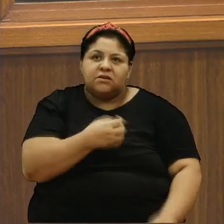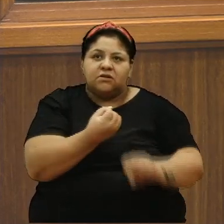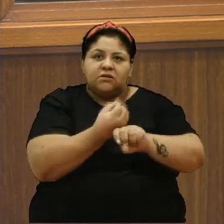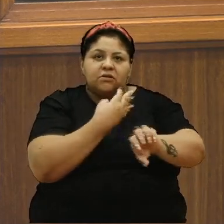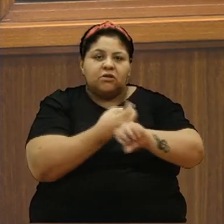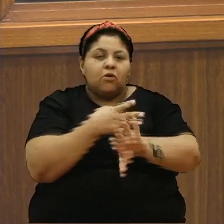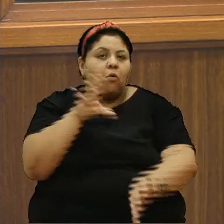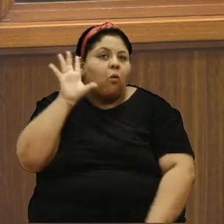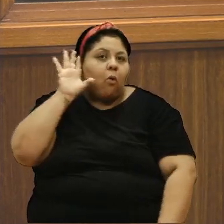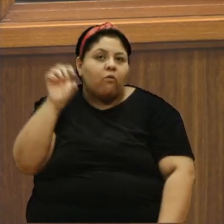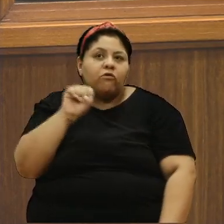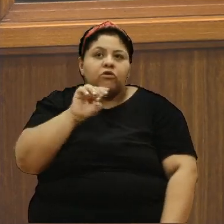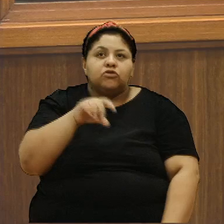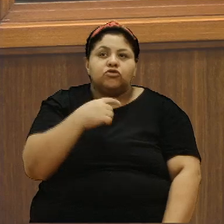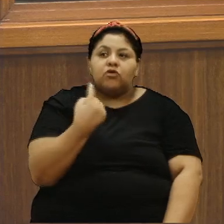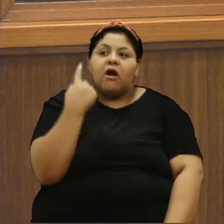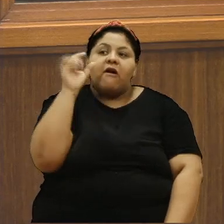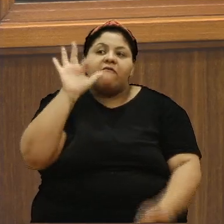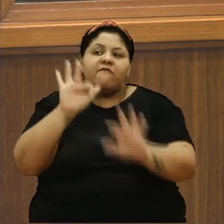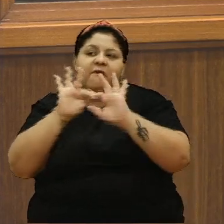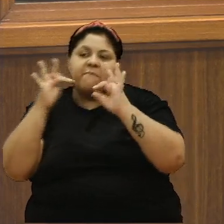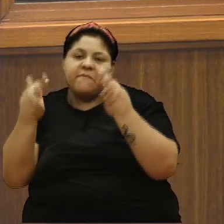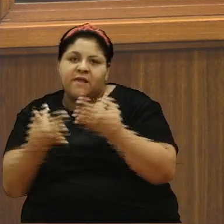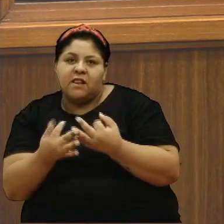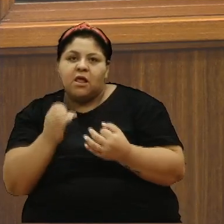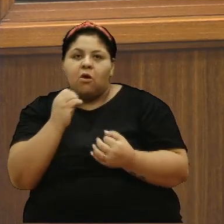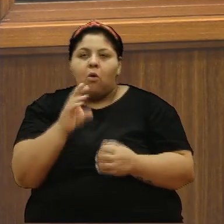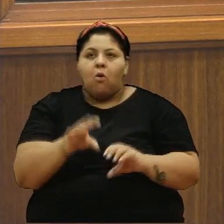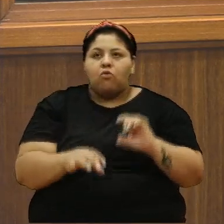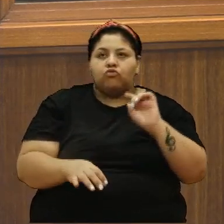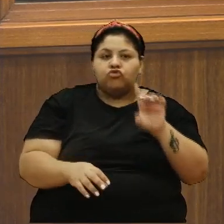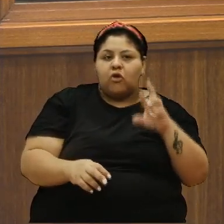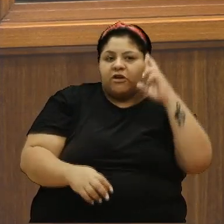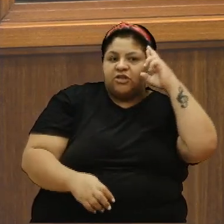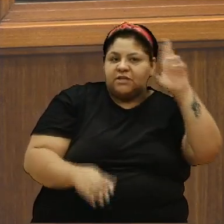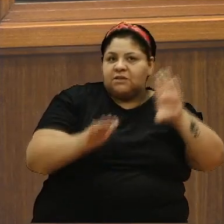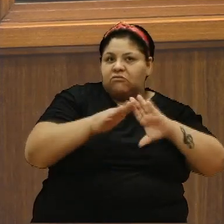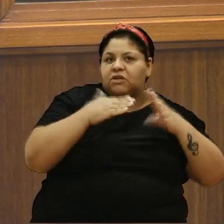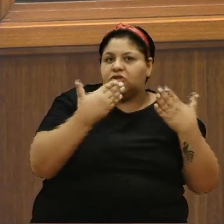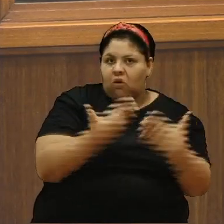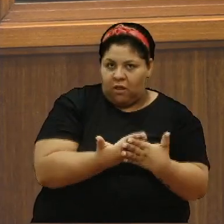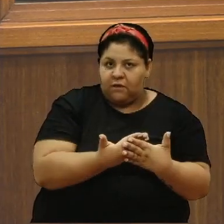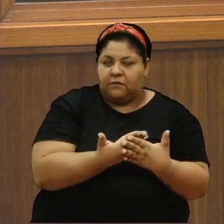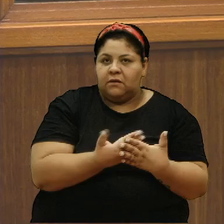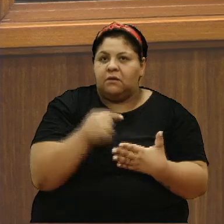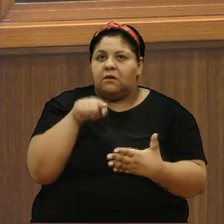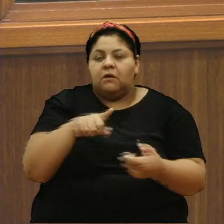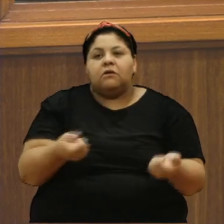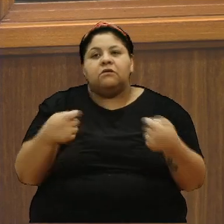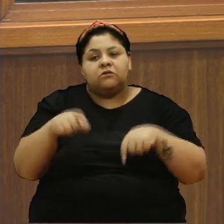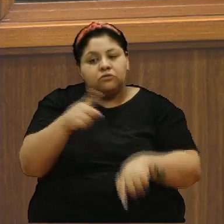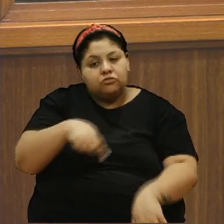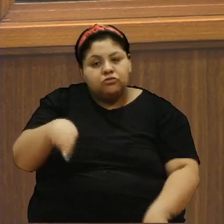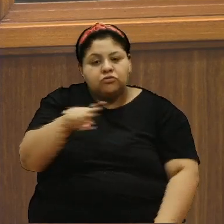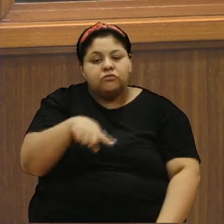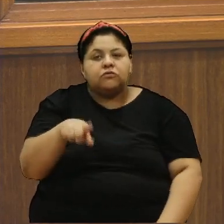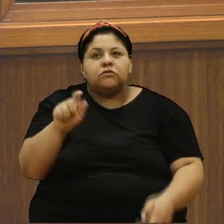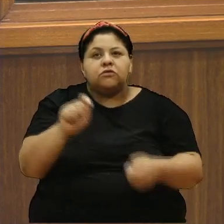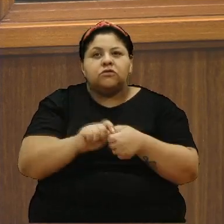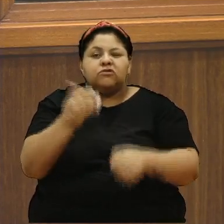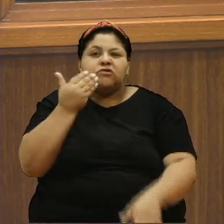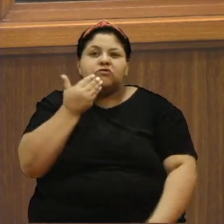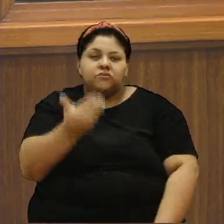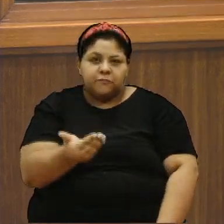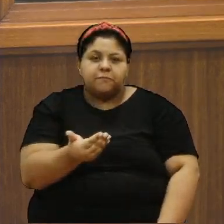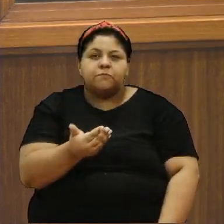pode ouvir só a família ou só a direção da escola. Então, é necessário, nós meio que fizemos esse